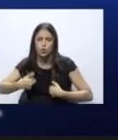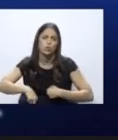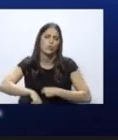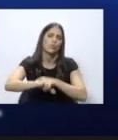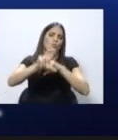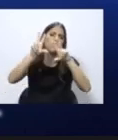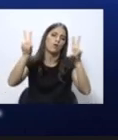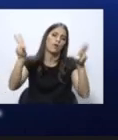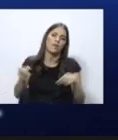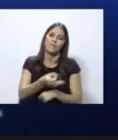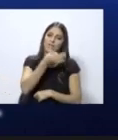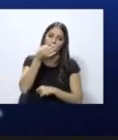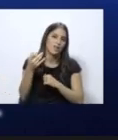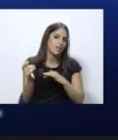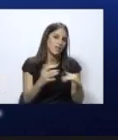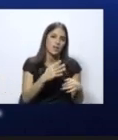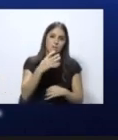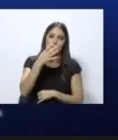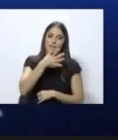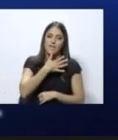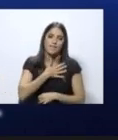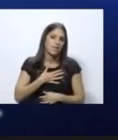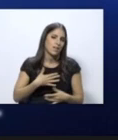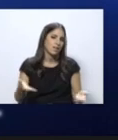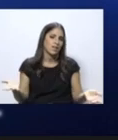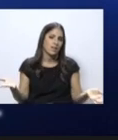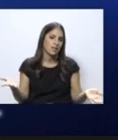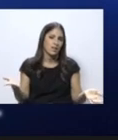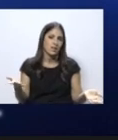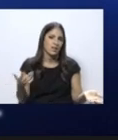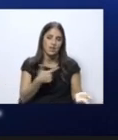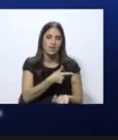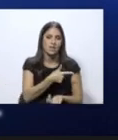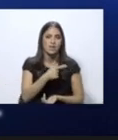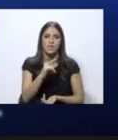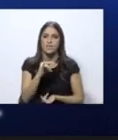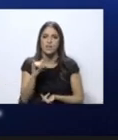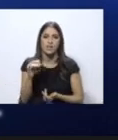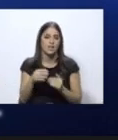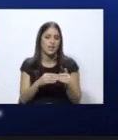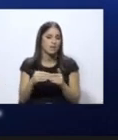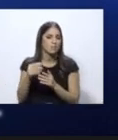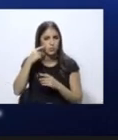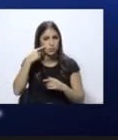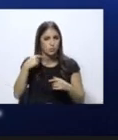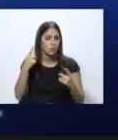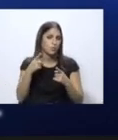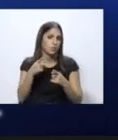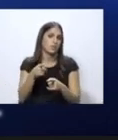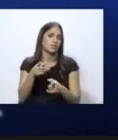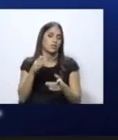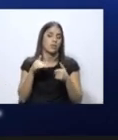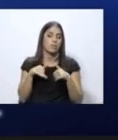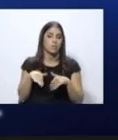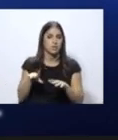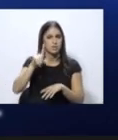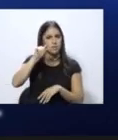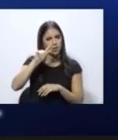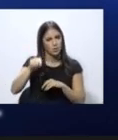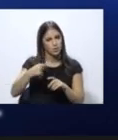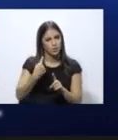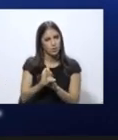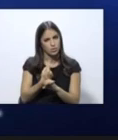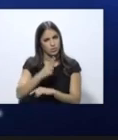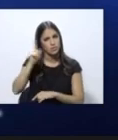pelo Benfica. Foi a própria TV Guia, onde ele trabalhava, que o apresentou assim. Acho que não é preciso mais nada. Mas há uma outra coisa que também importa dizer, que